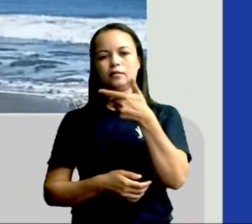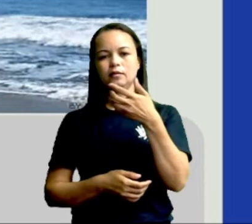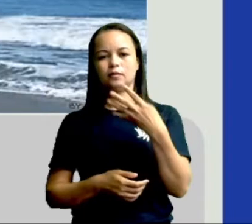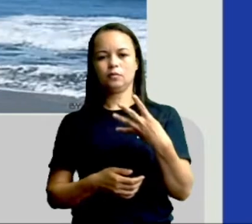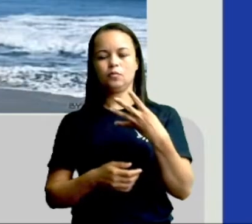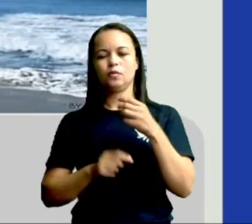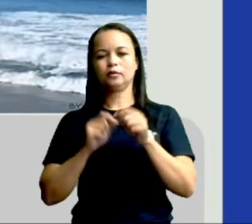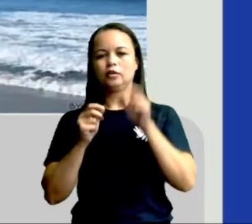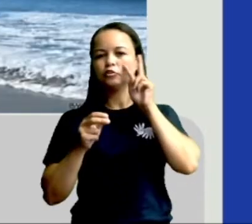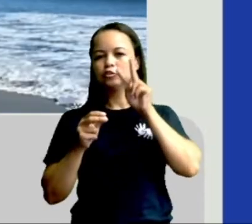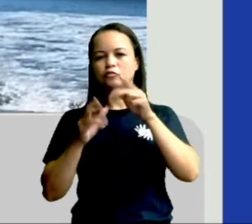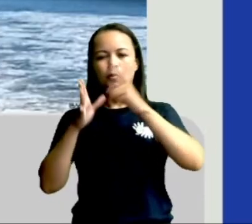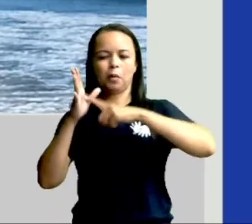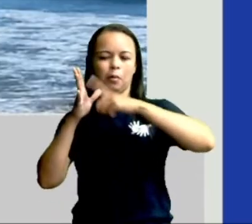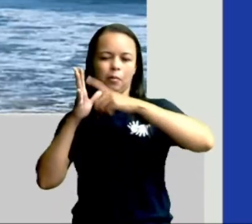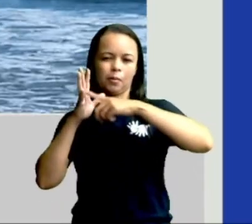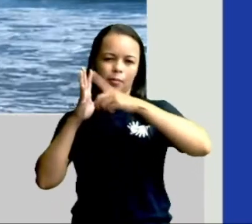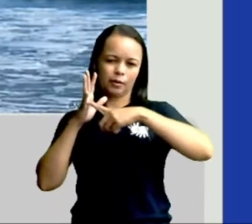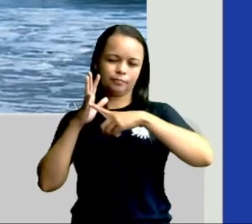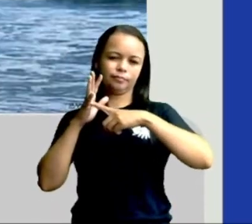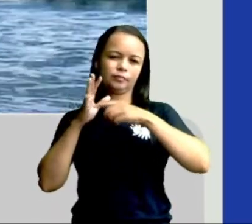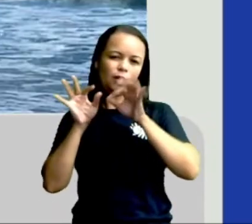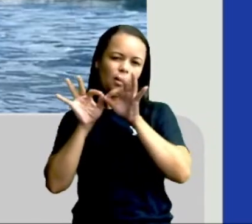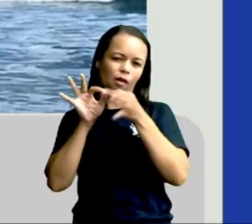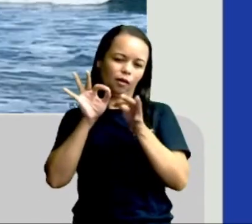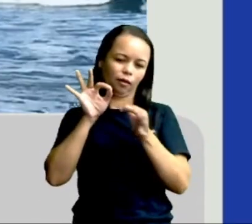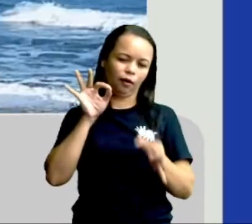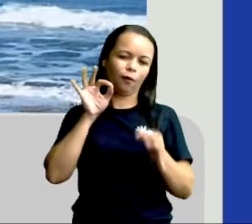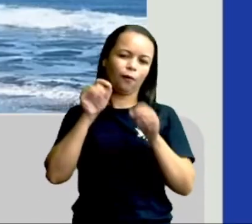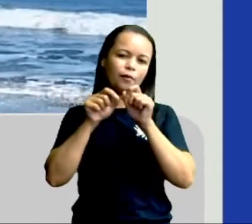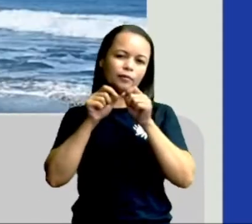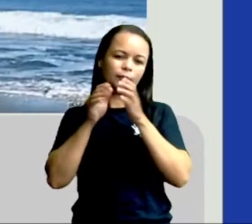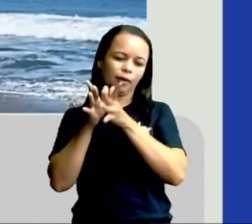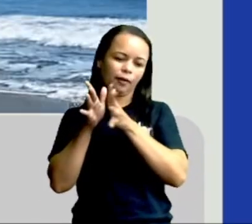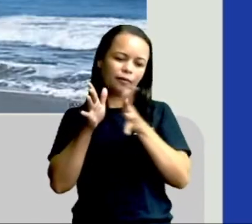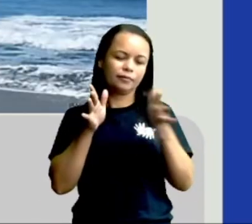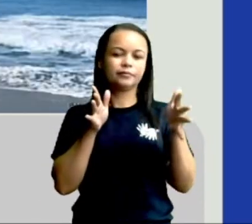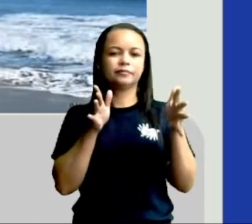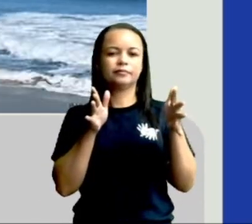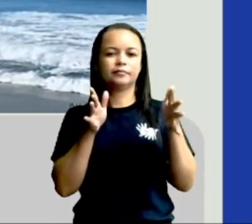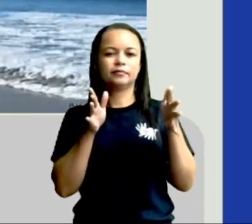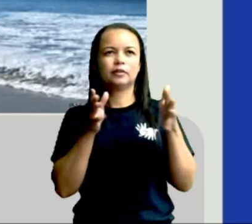do calendário. E aí, ao longo, né, os calendários foram se